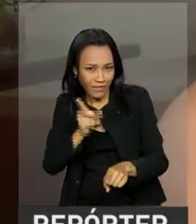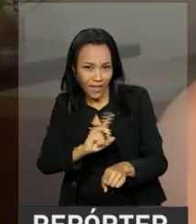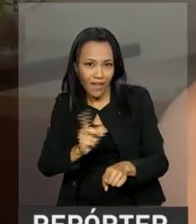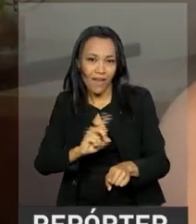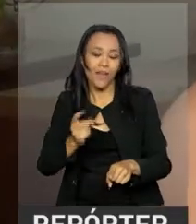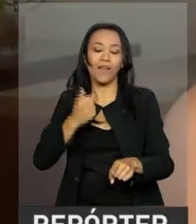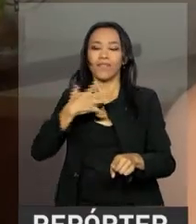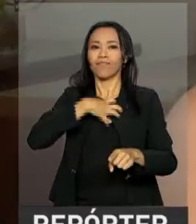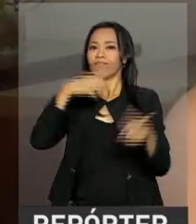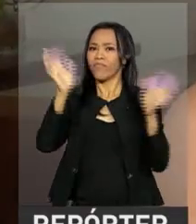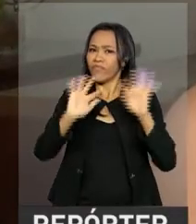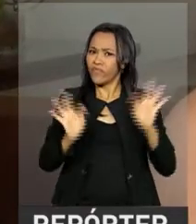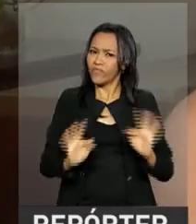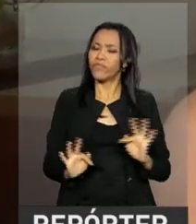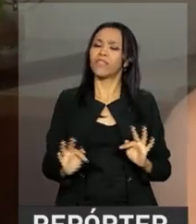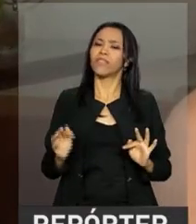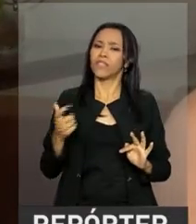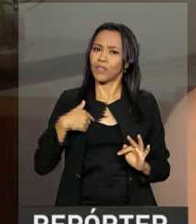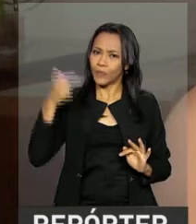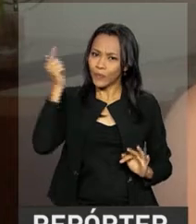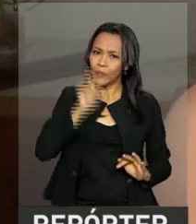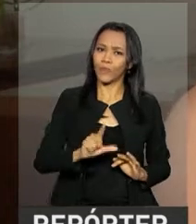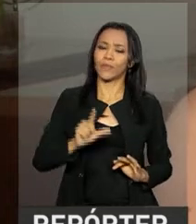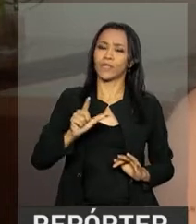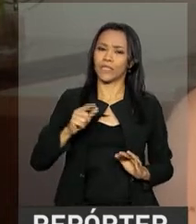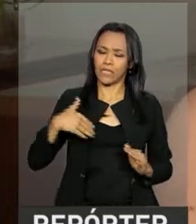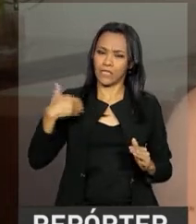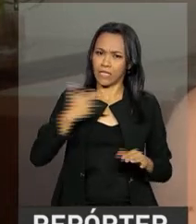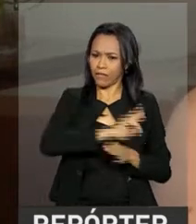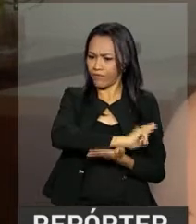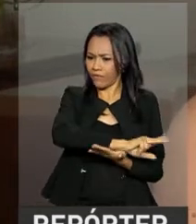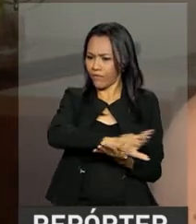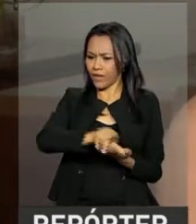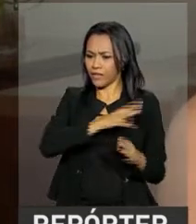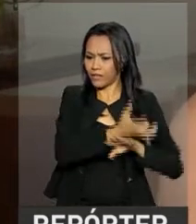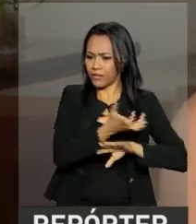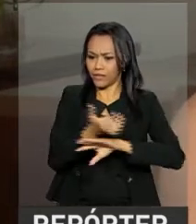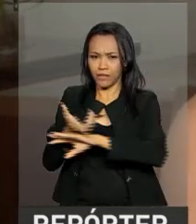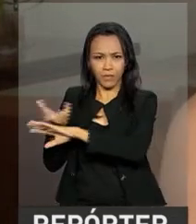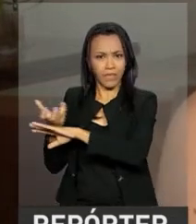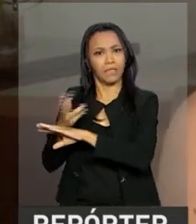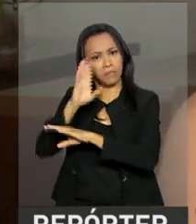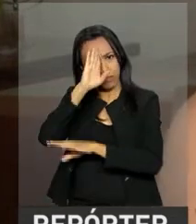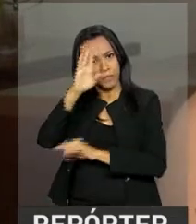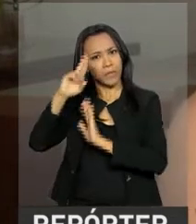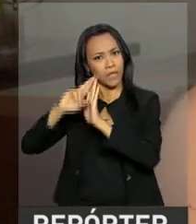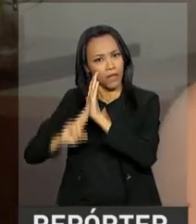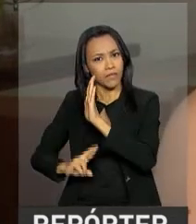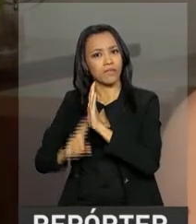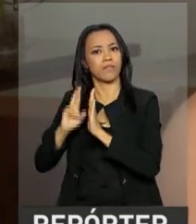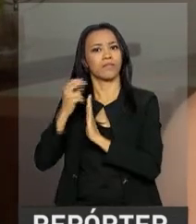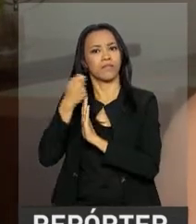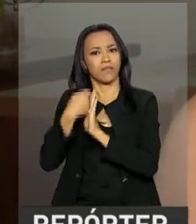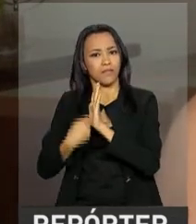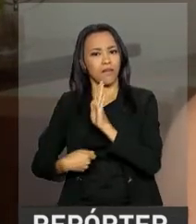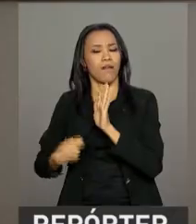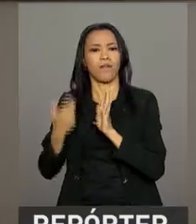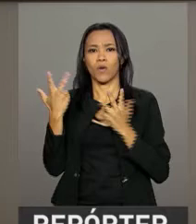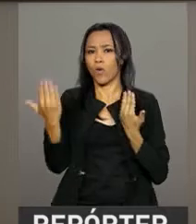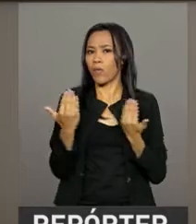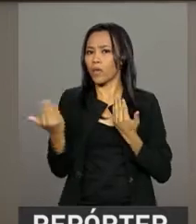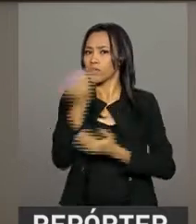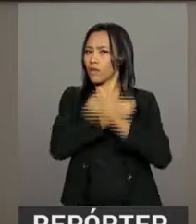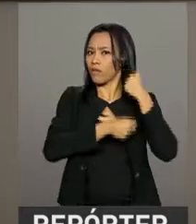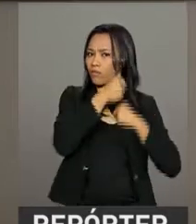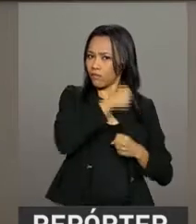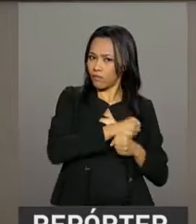bastante feliz por eu ter evoluído é em todas as áreas incluindo redação em relação ao enem anterior em